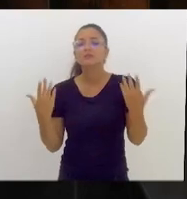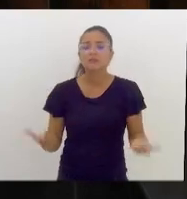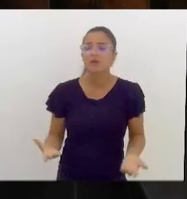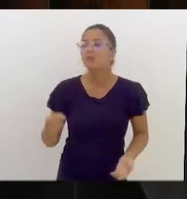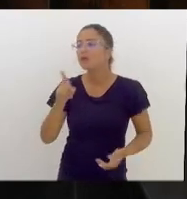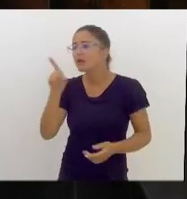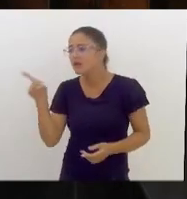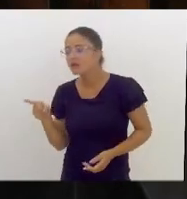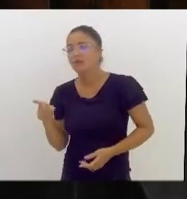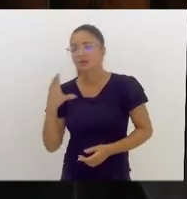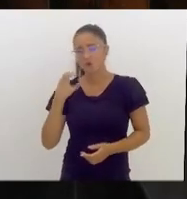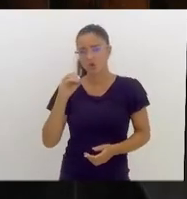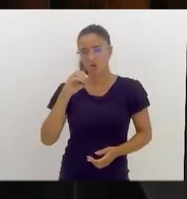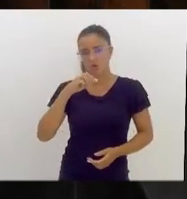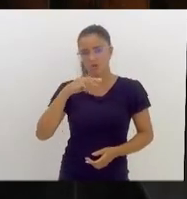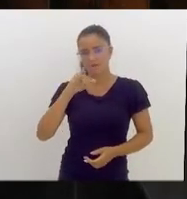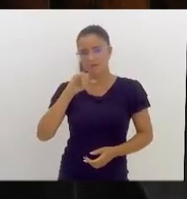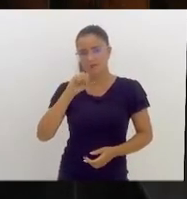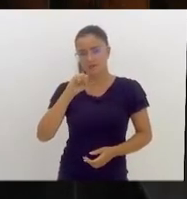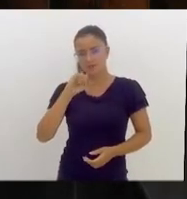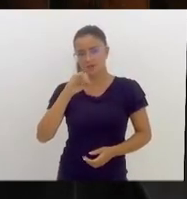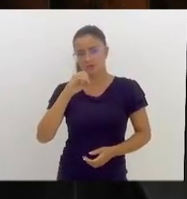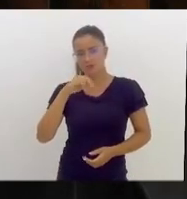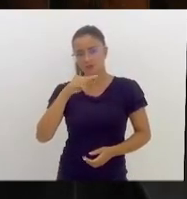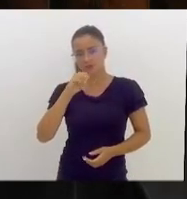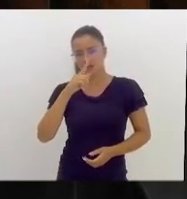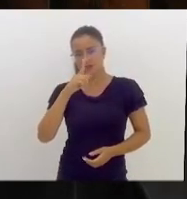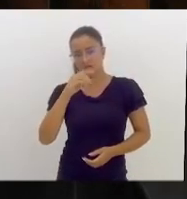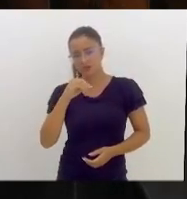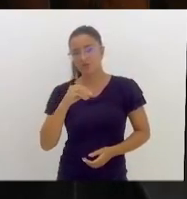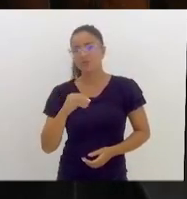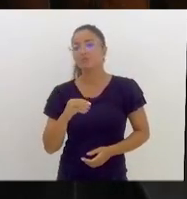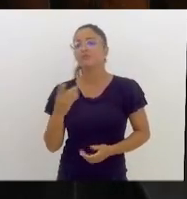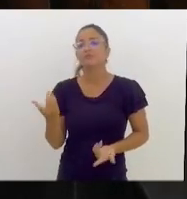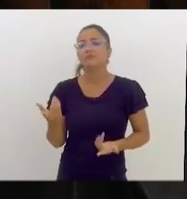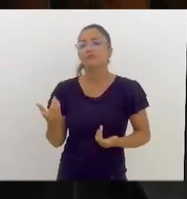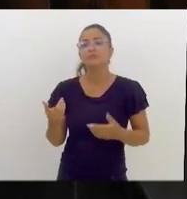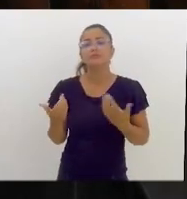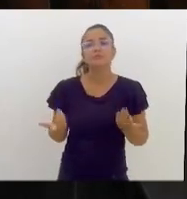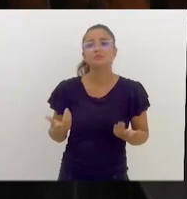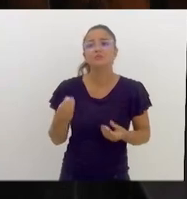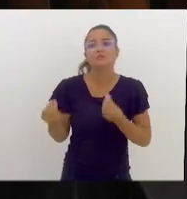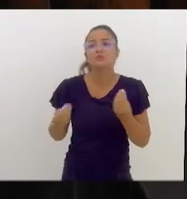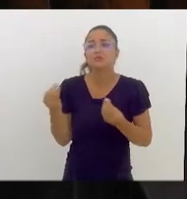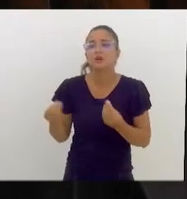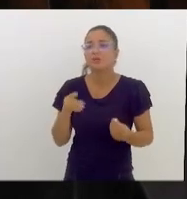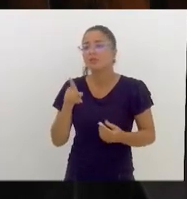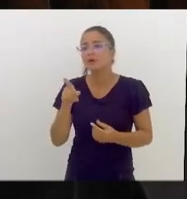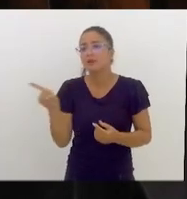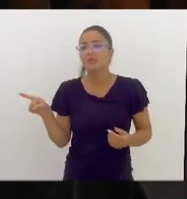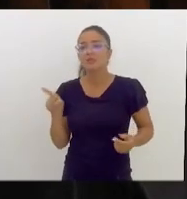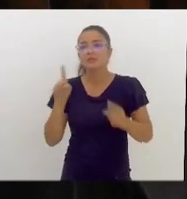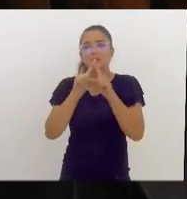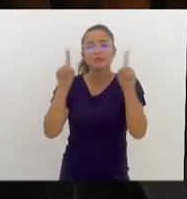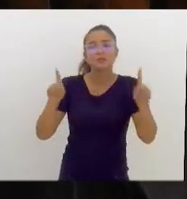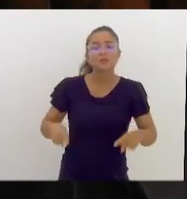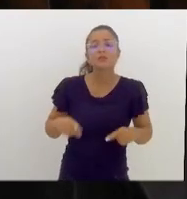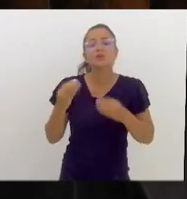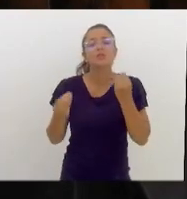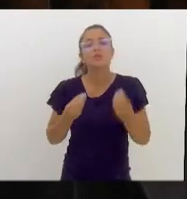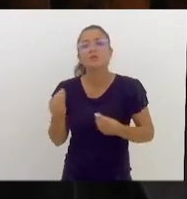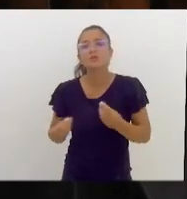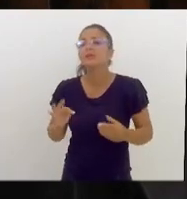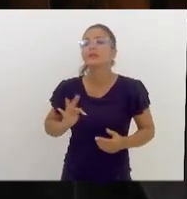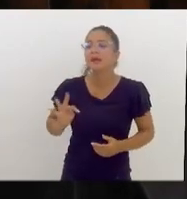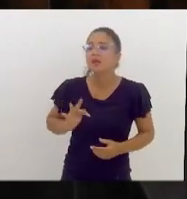não tem servidores de carreira, devia ter concursado, um critério para nomear servidores comissionados na AGTransp deveria ser critério